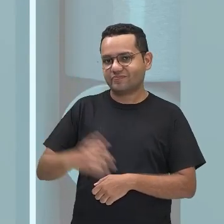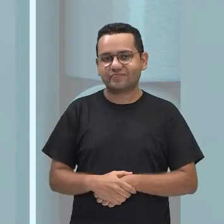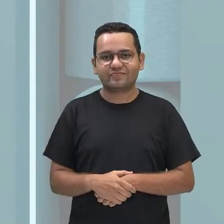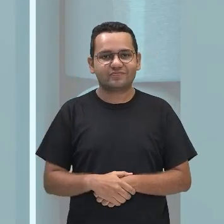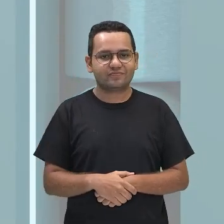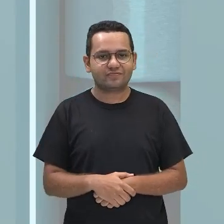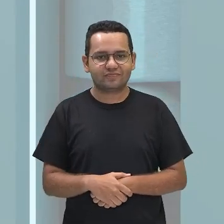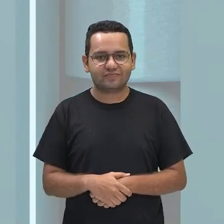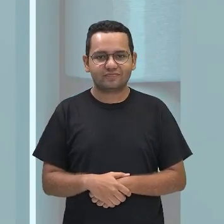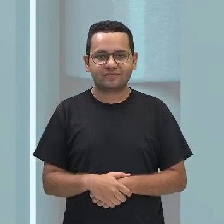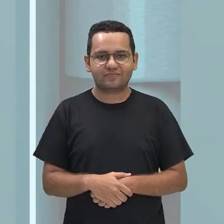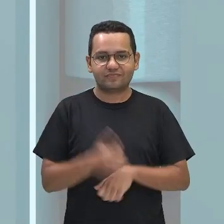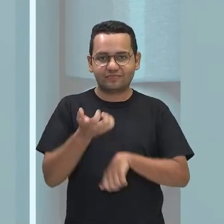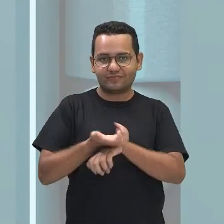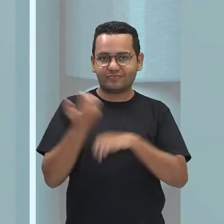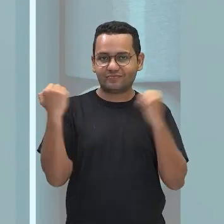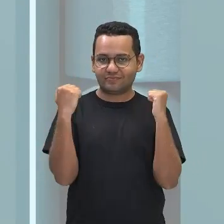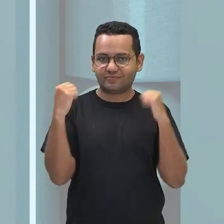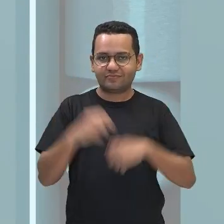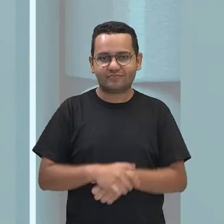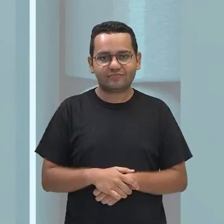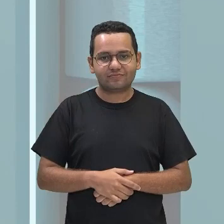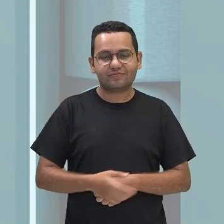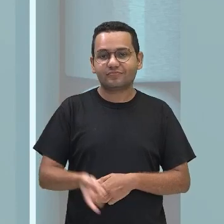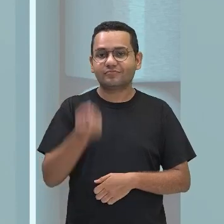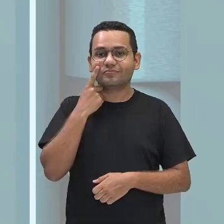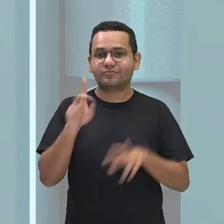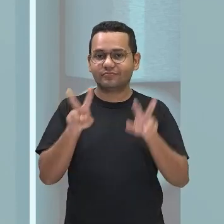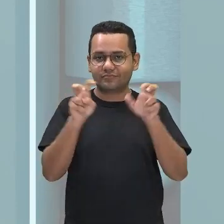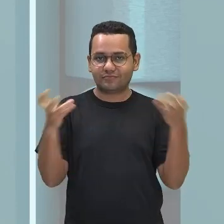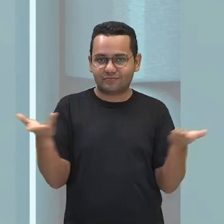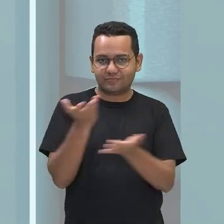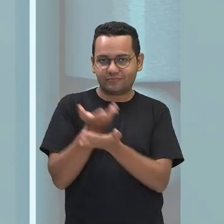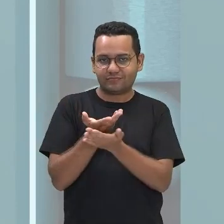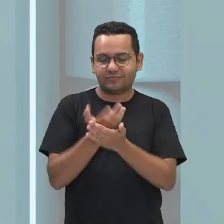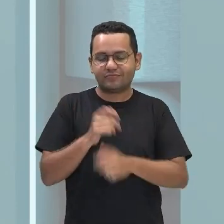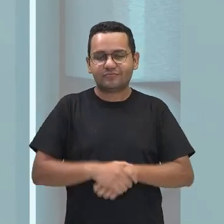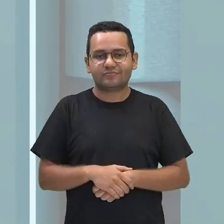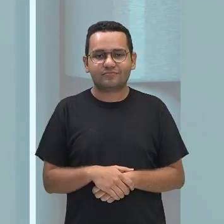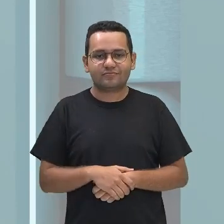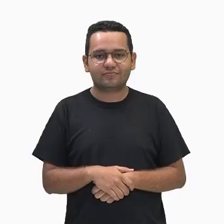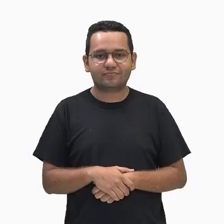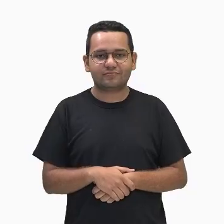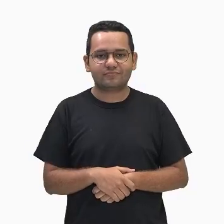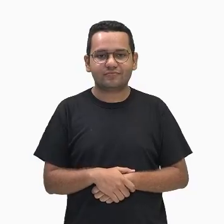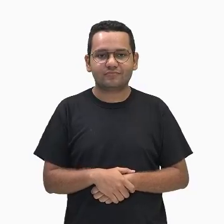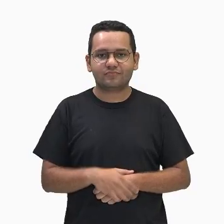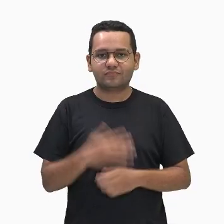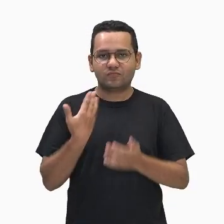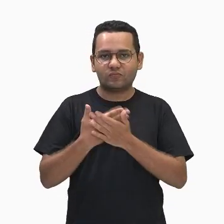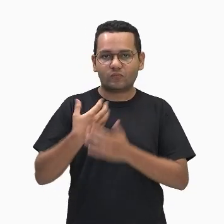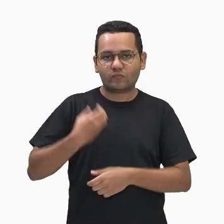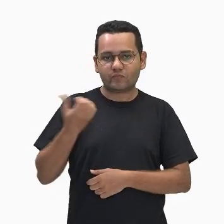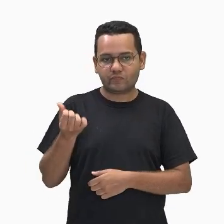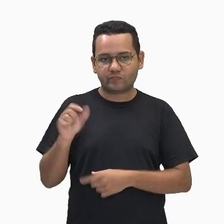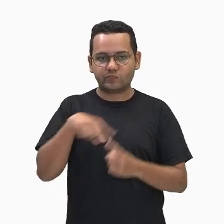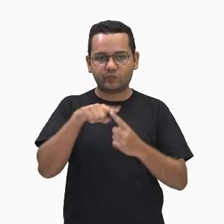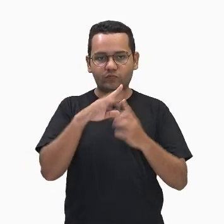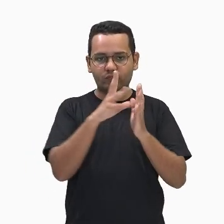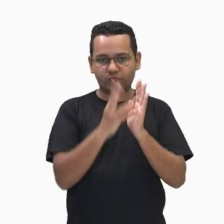Marcos Melo, Educação Física. Então, vamos ver aí o objeto de conhecimento da aula de hoje. Está aí, ó, né?